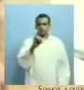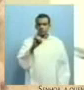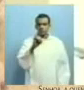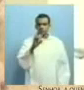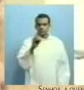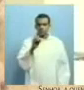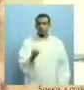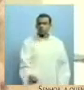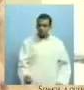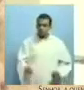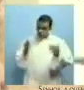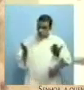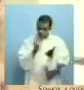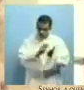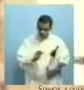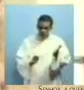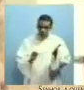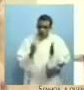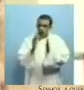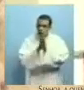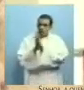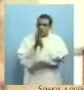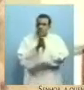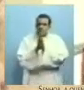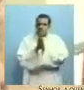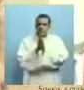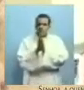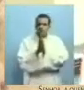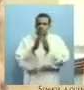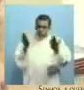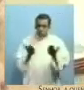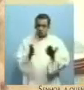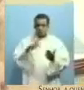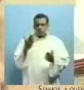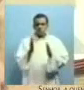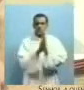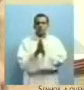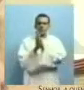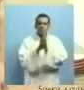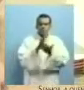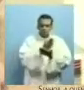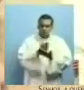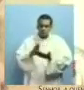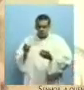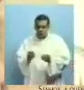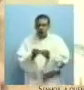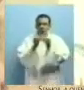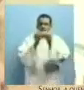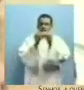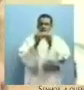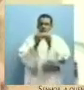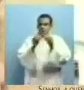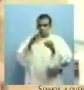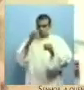no início da missa, a coleta, quando o padre fala oremos e recolhe todas